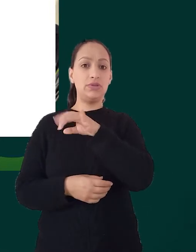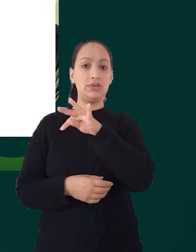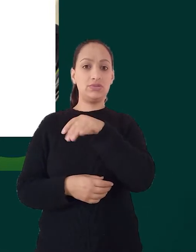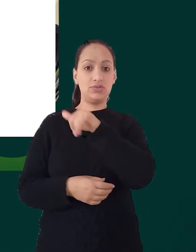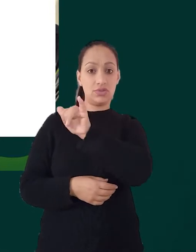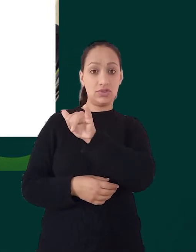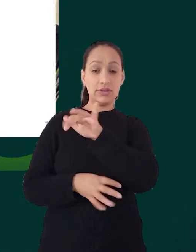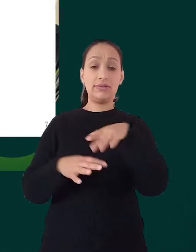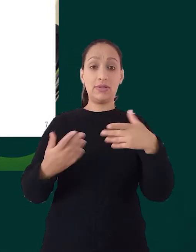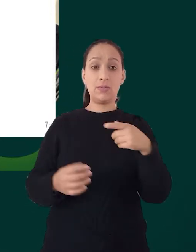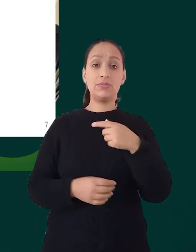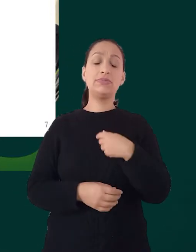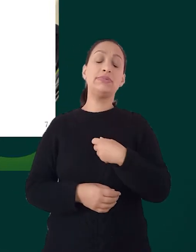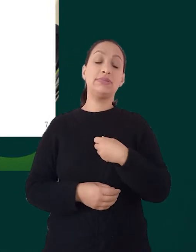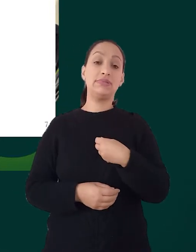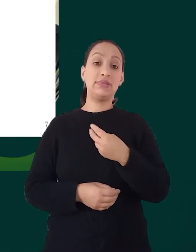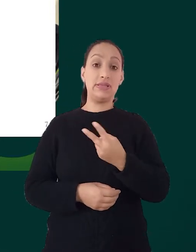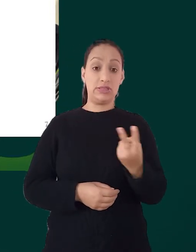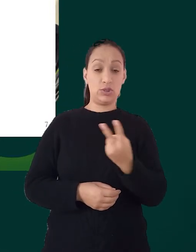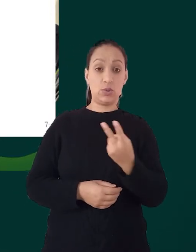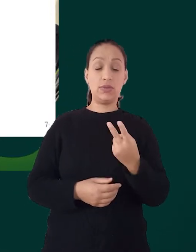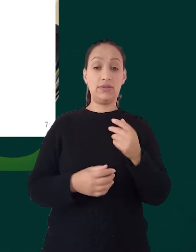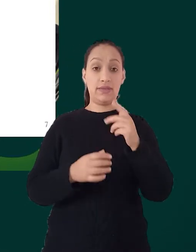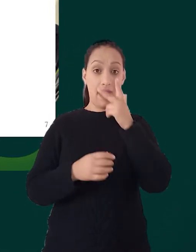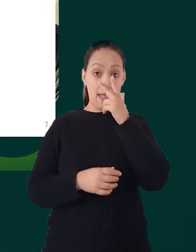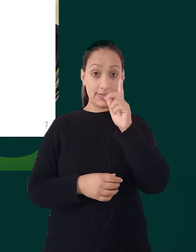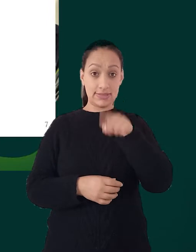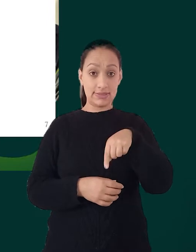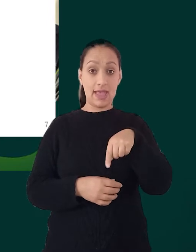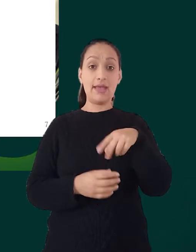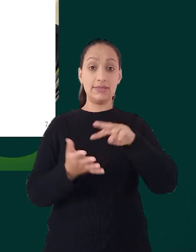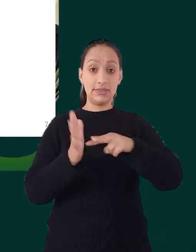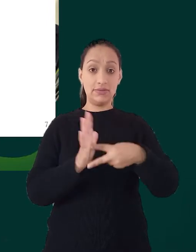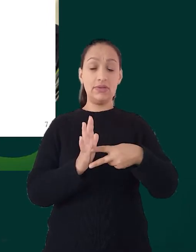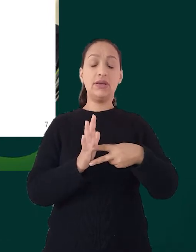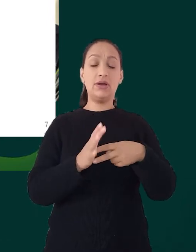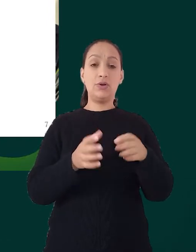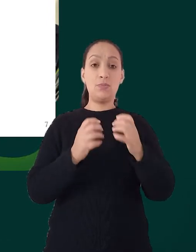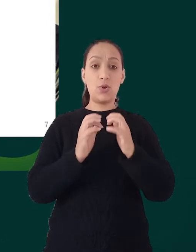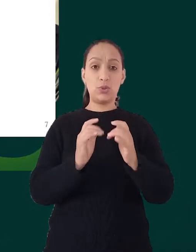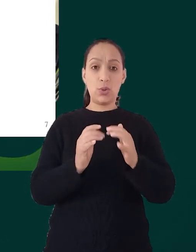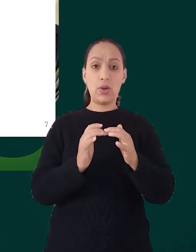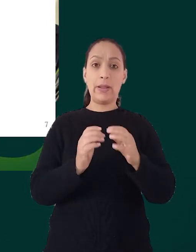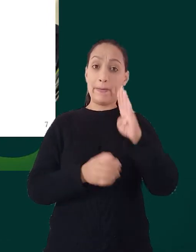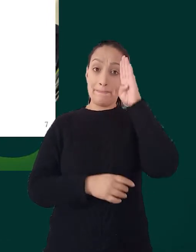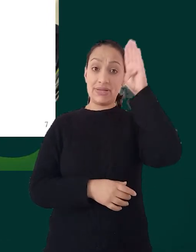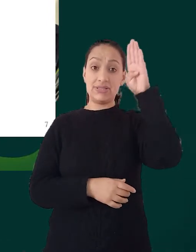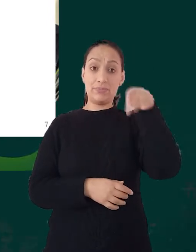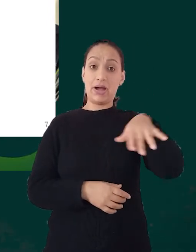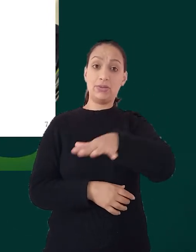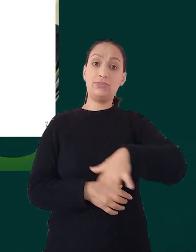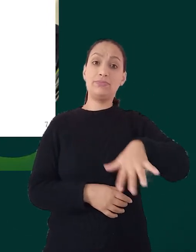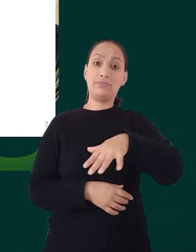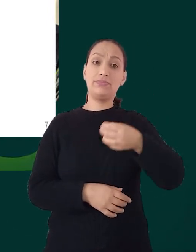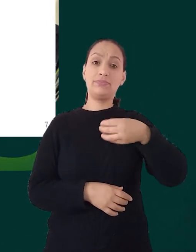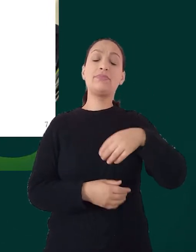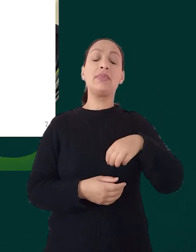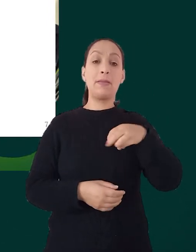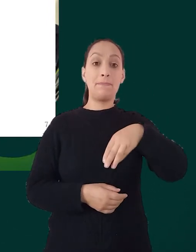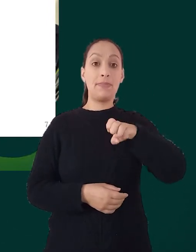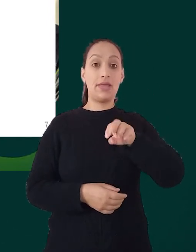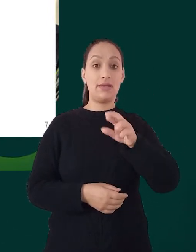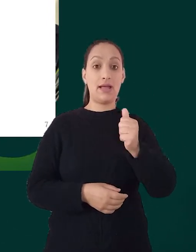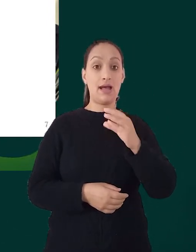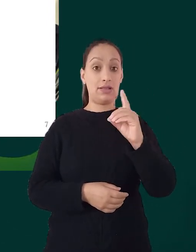duas engines, que são esses motores dos jogos, são as duas principais do mercado, tá? Existem outras, sim.